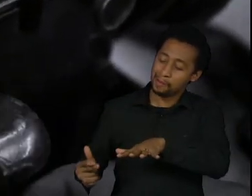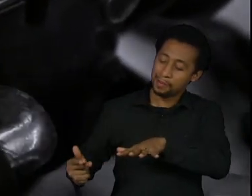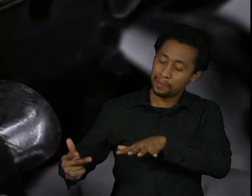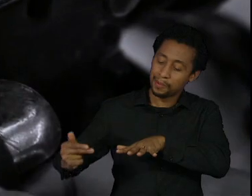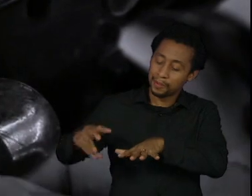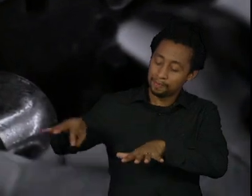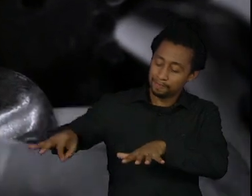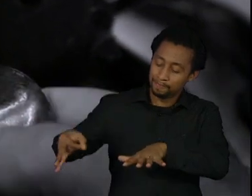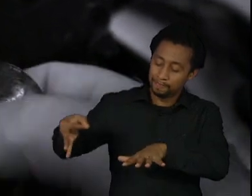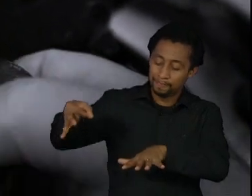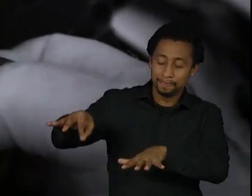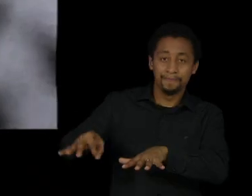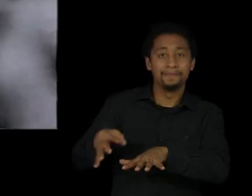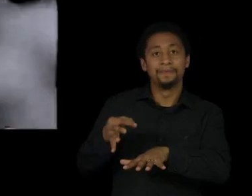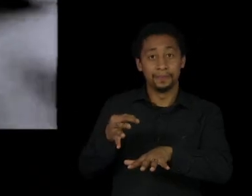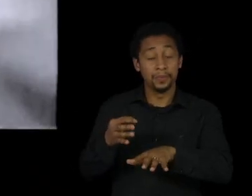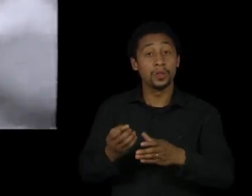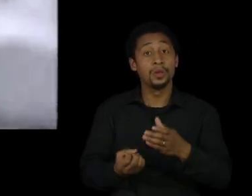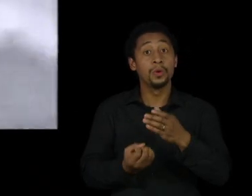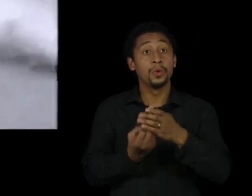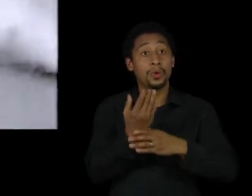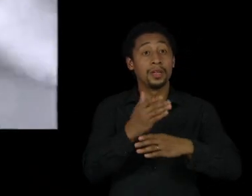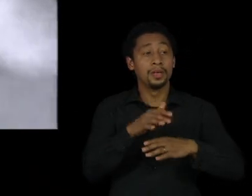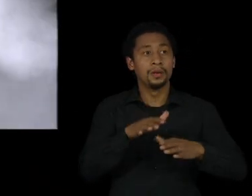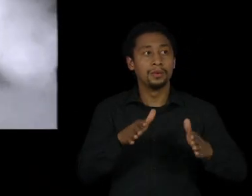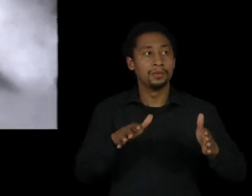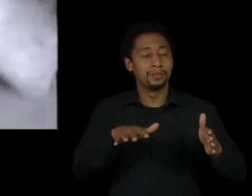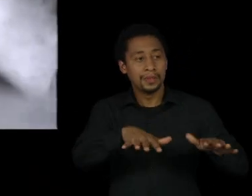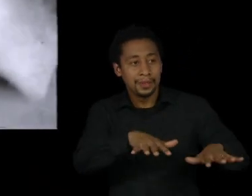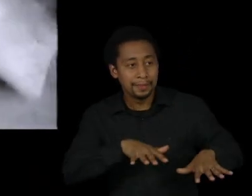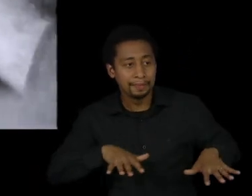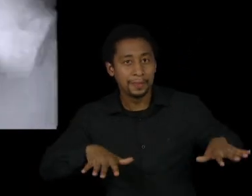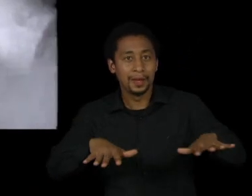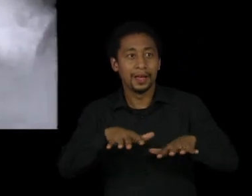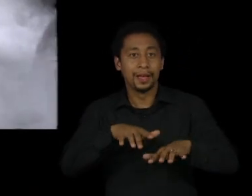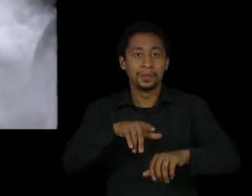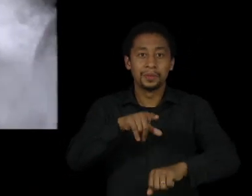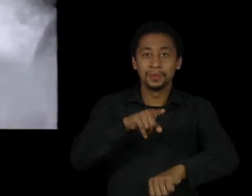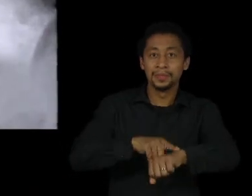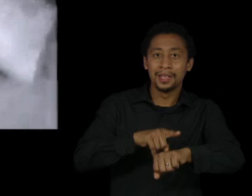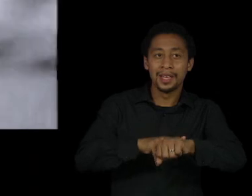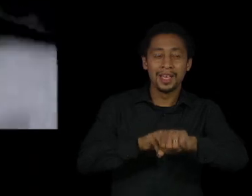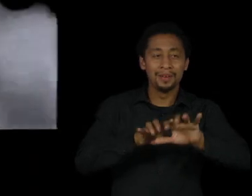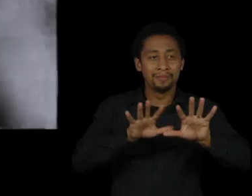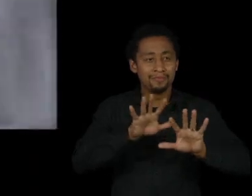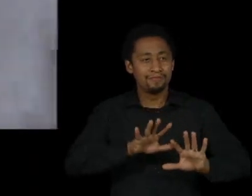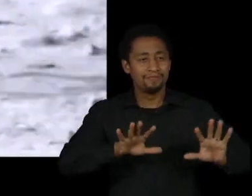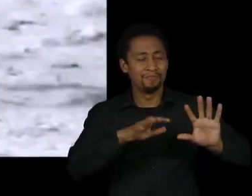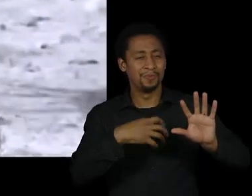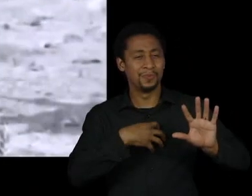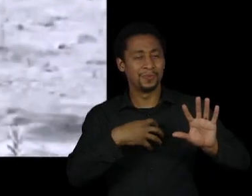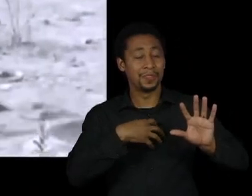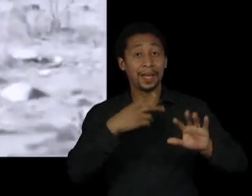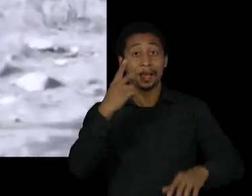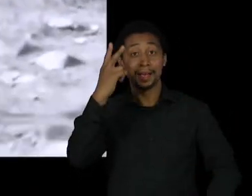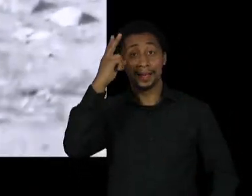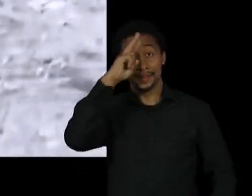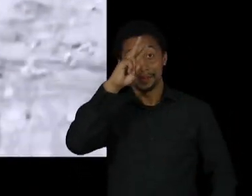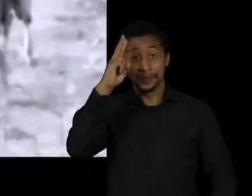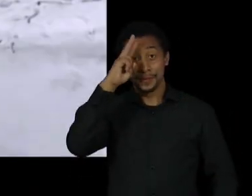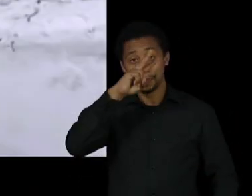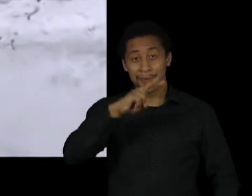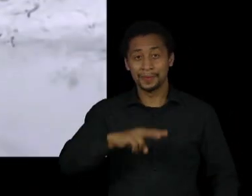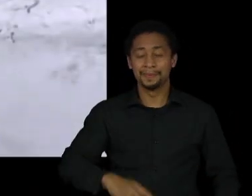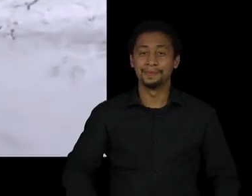Com ela, eu crio o espaço, o tempo, a forma, a história.